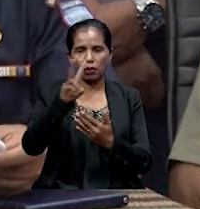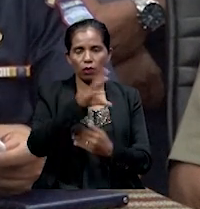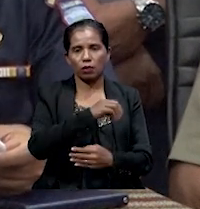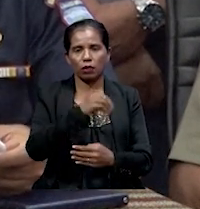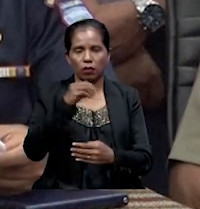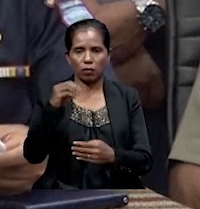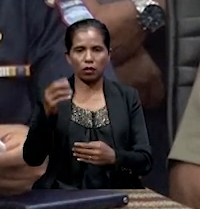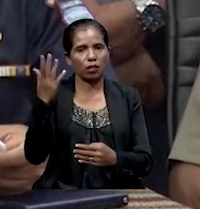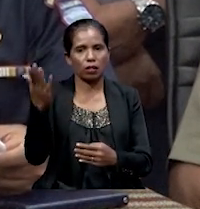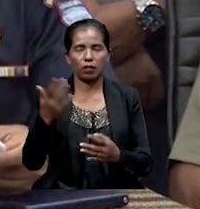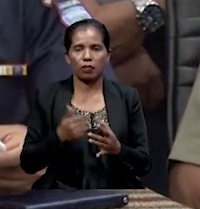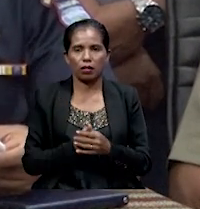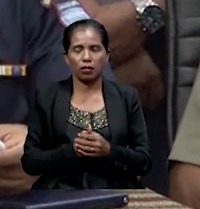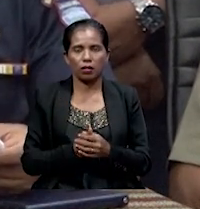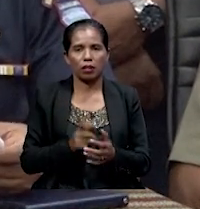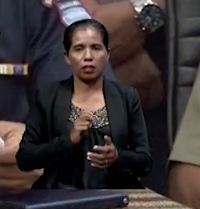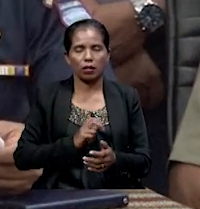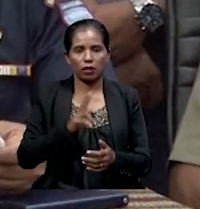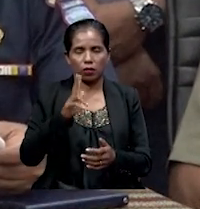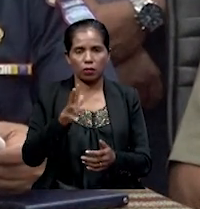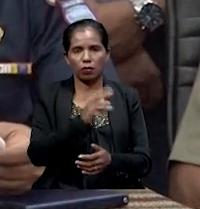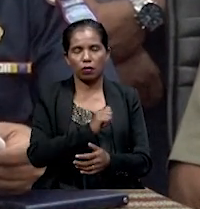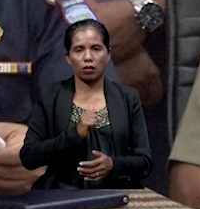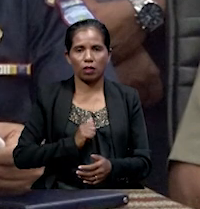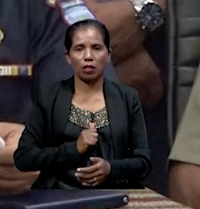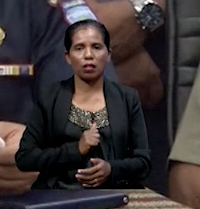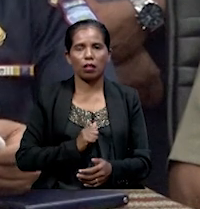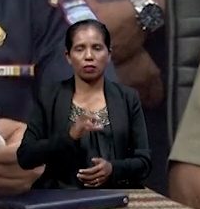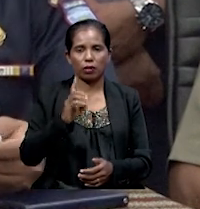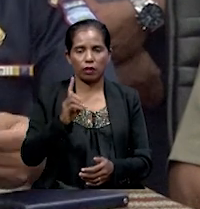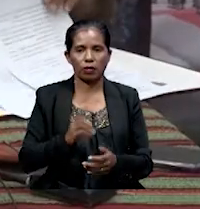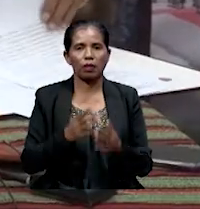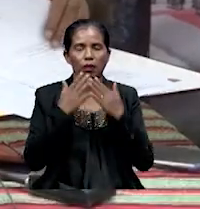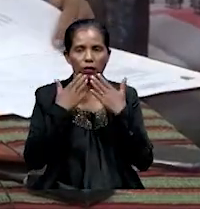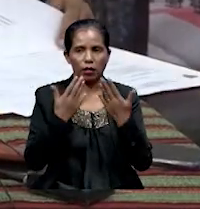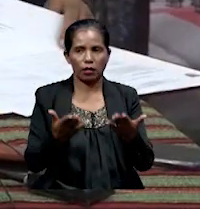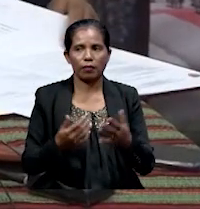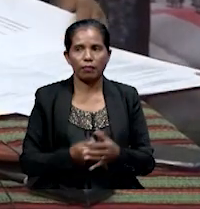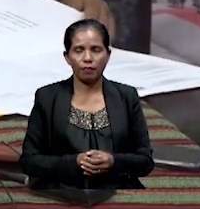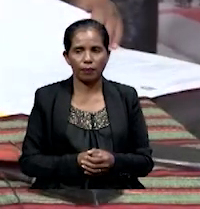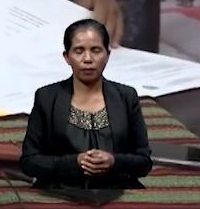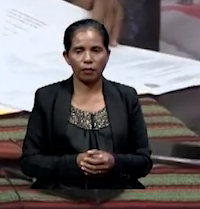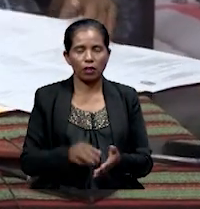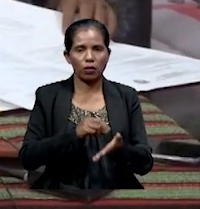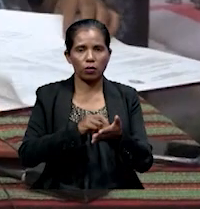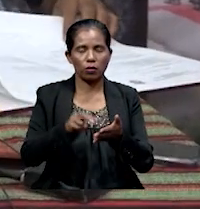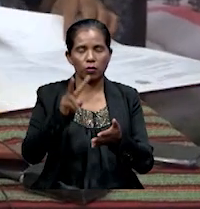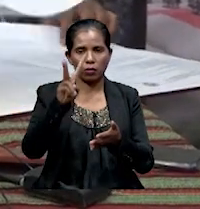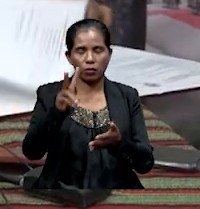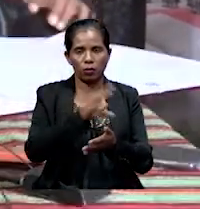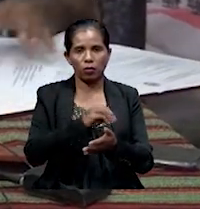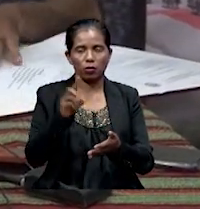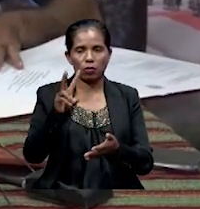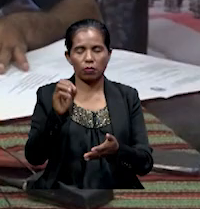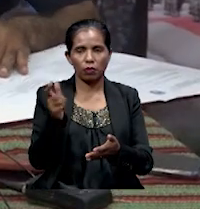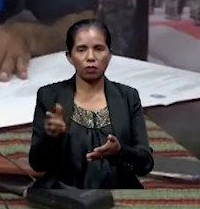2022, e a Tastolo no Audian. Obrigado, Barak. Acordo diretiva número 2/2 no Recin Rua, quando